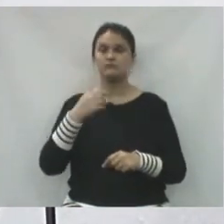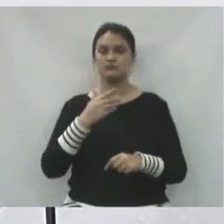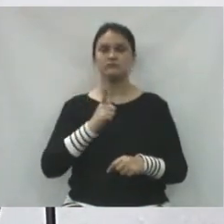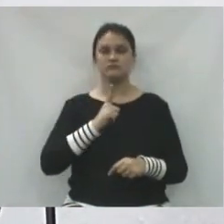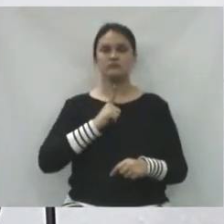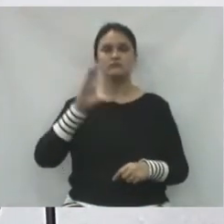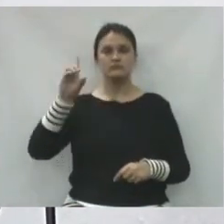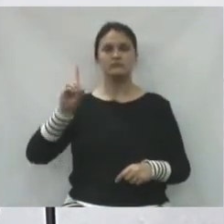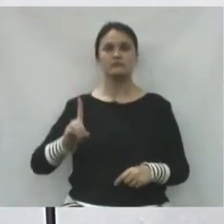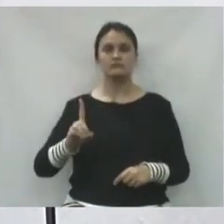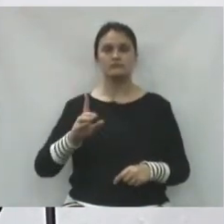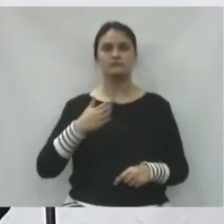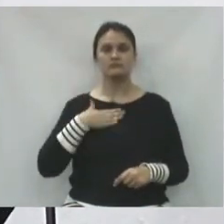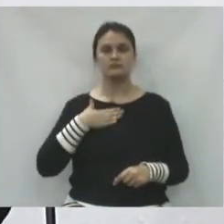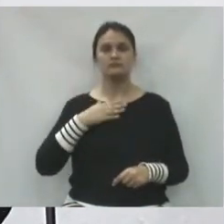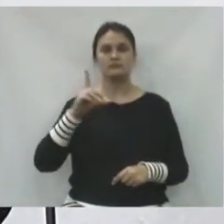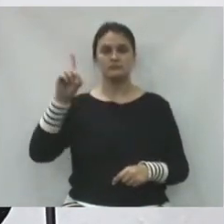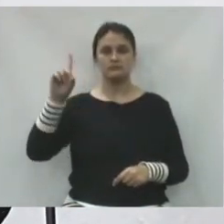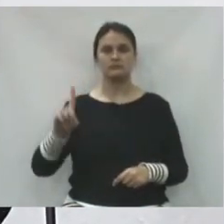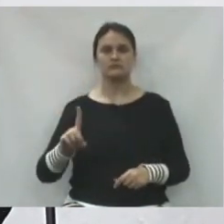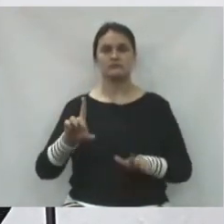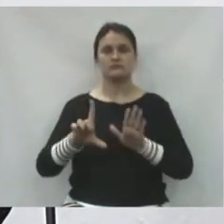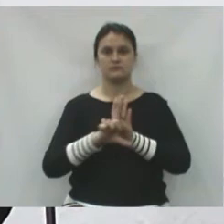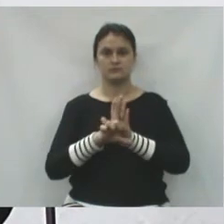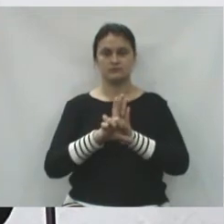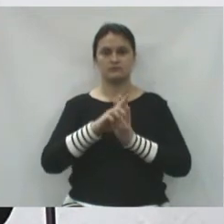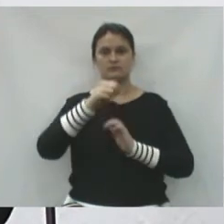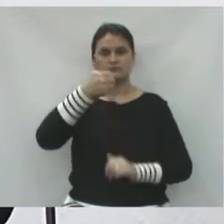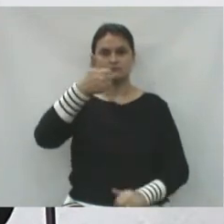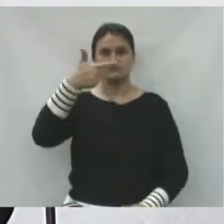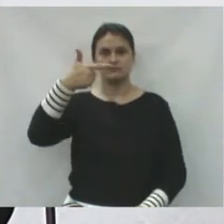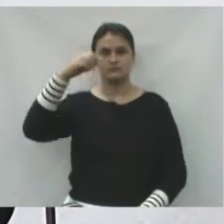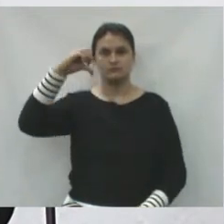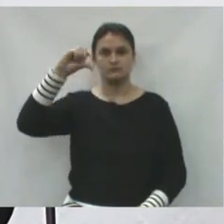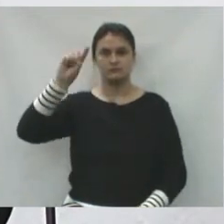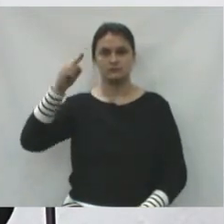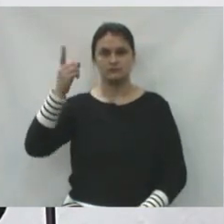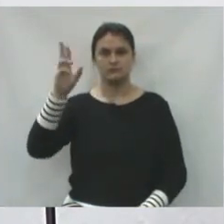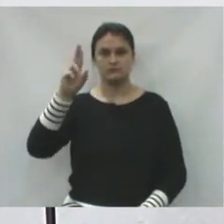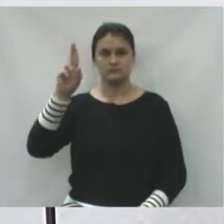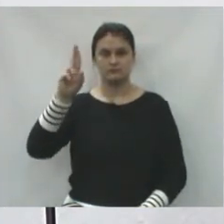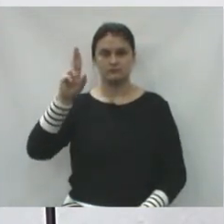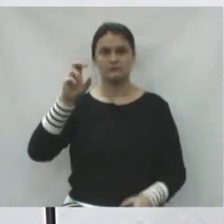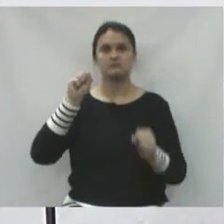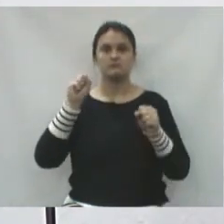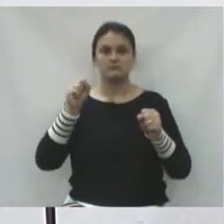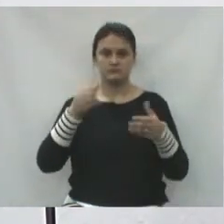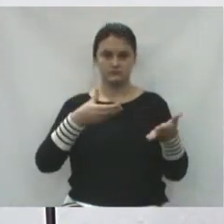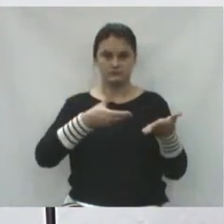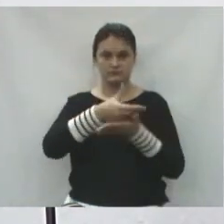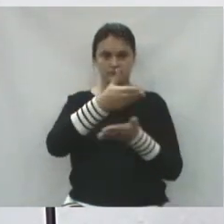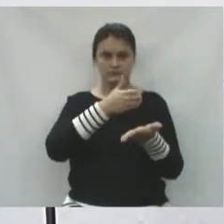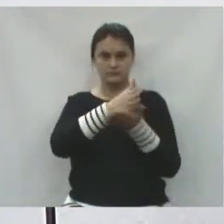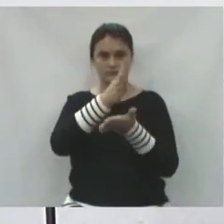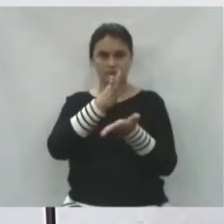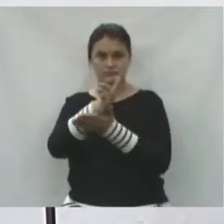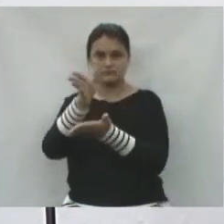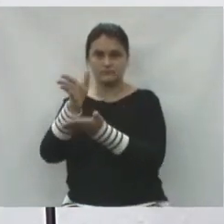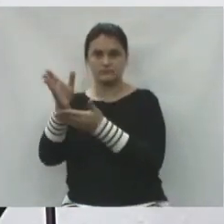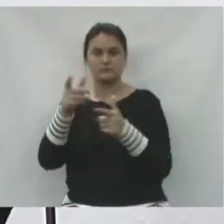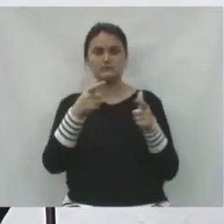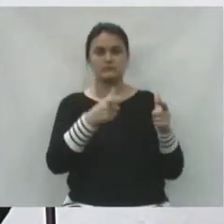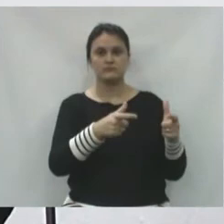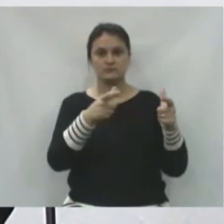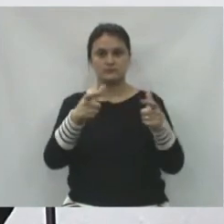cabe, que no meu caso é 129 mil reais, para que eu possa destinar para aqueles